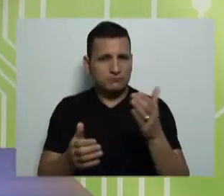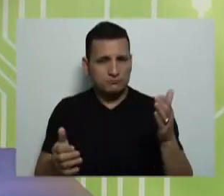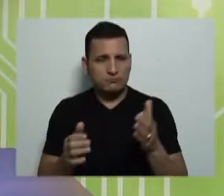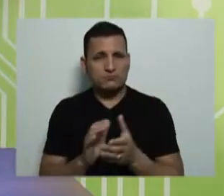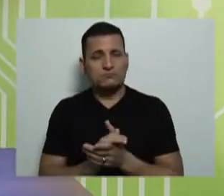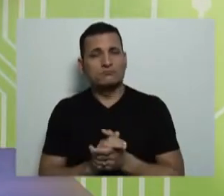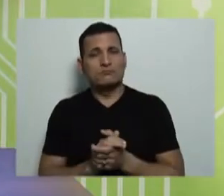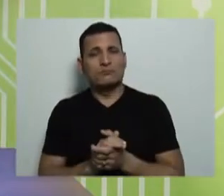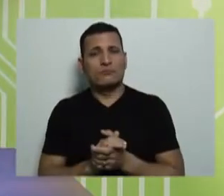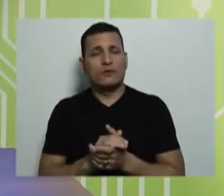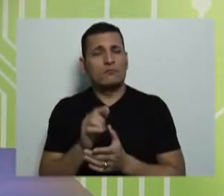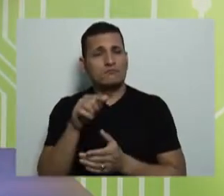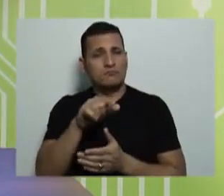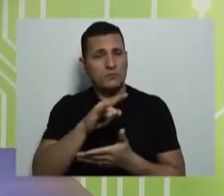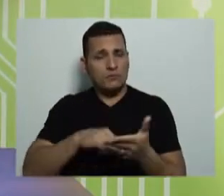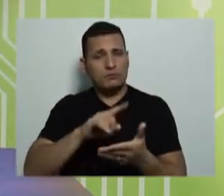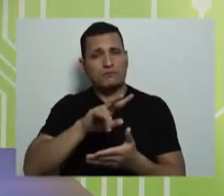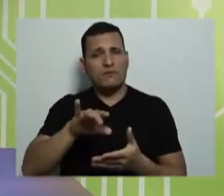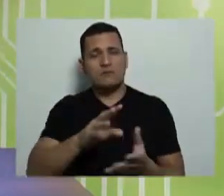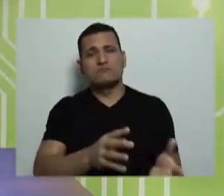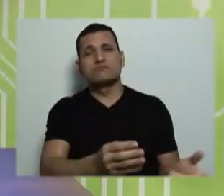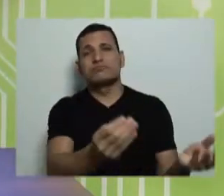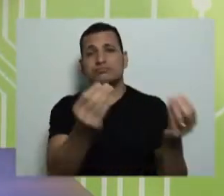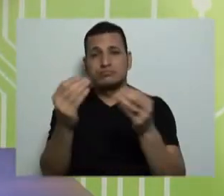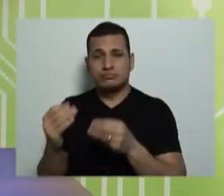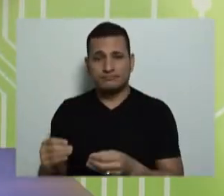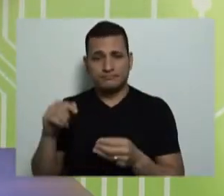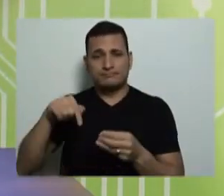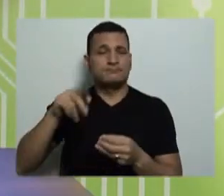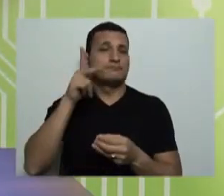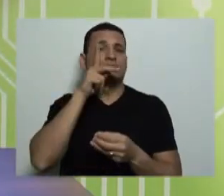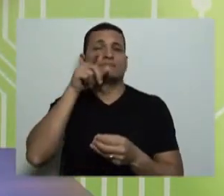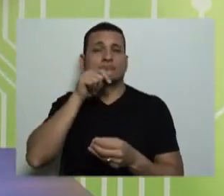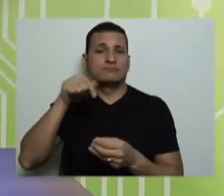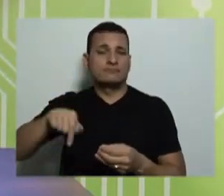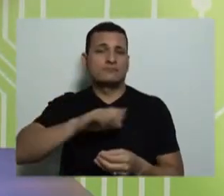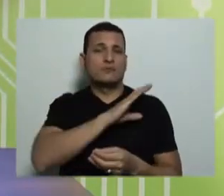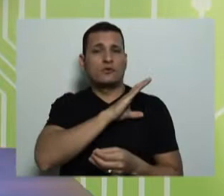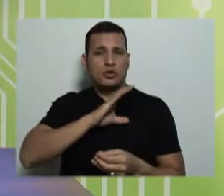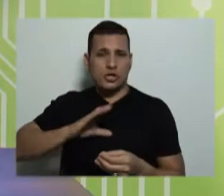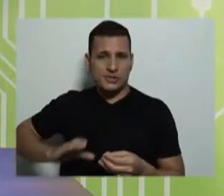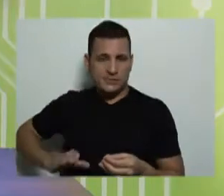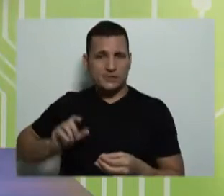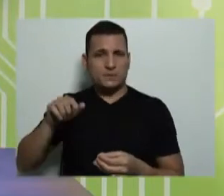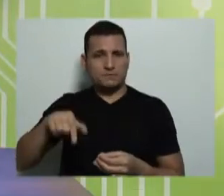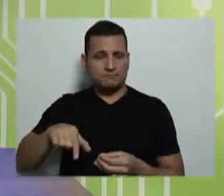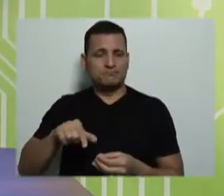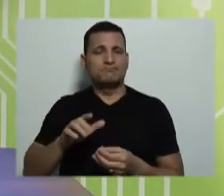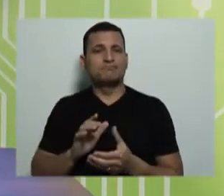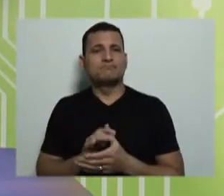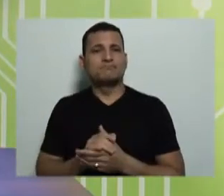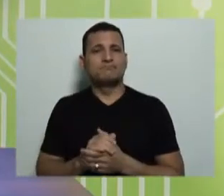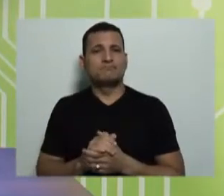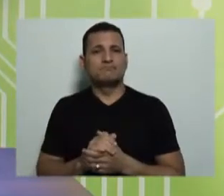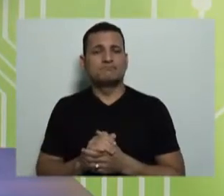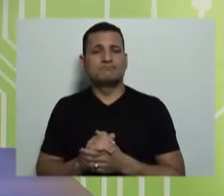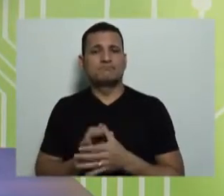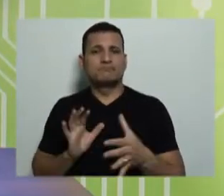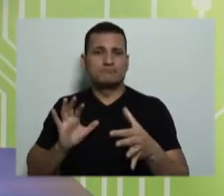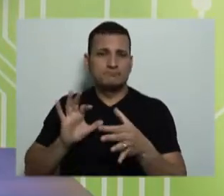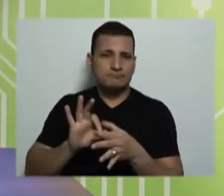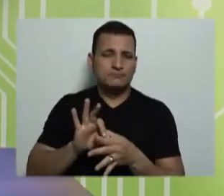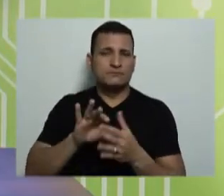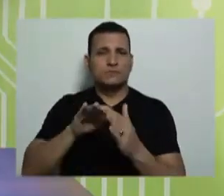vão ser encaminhados aqui para Porto Velho para a coordenação de integração escola,